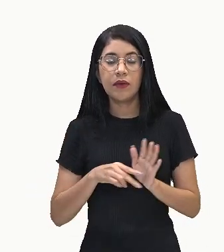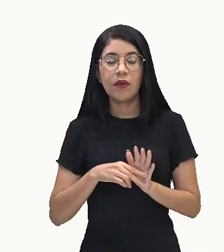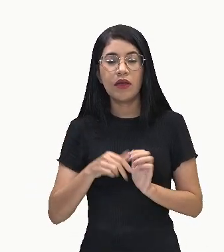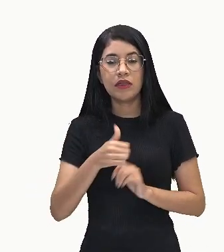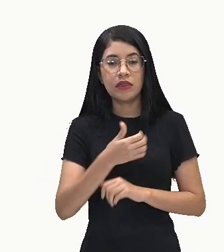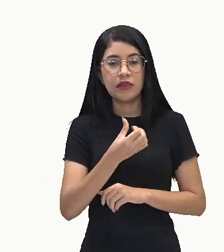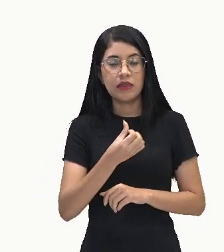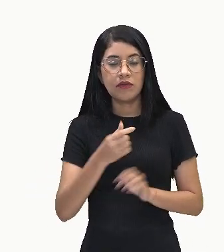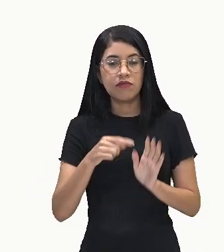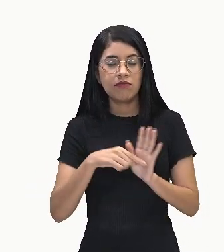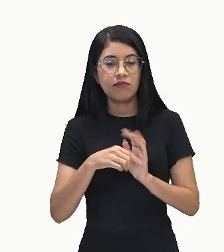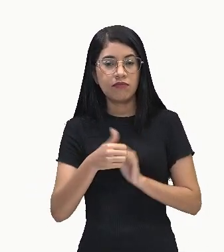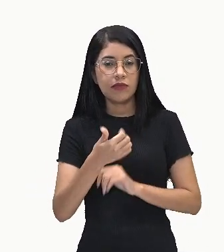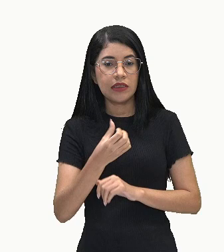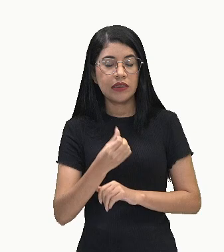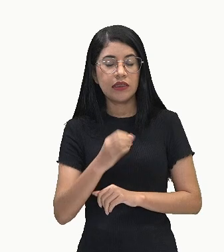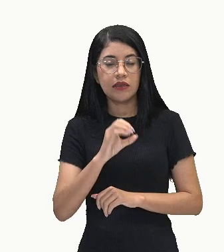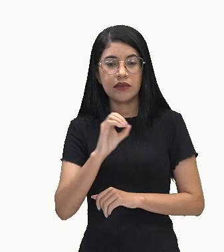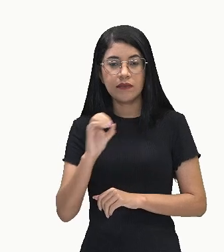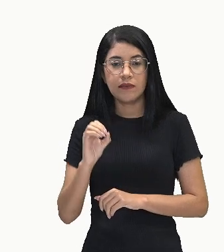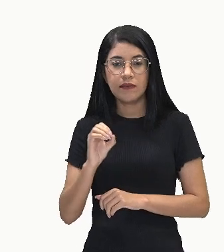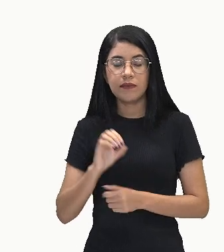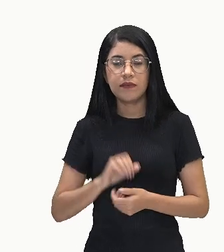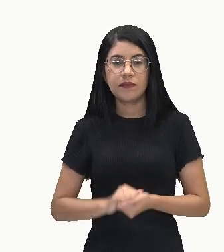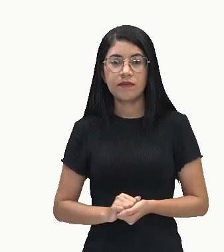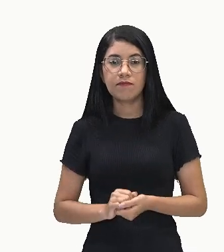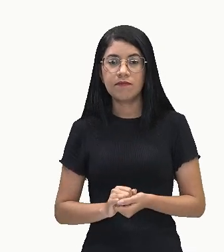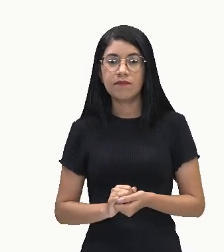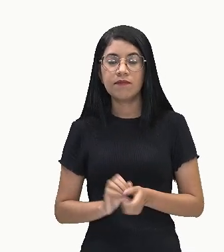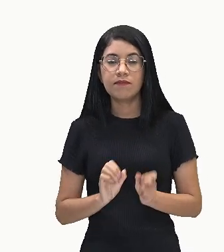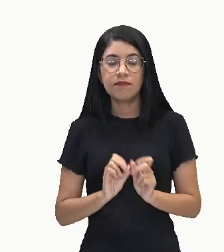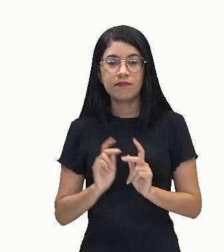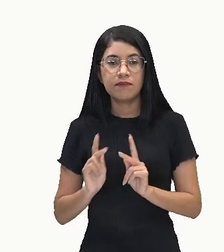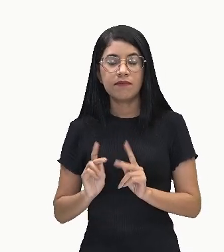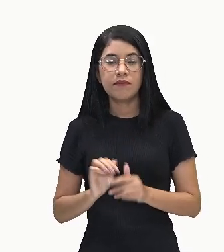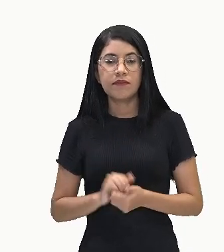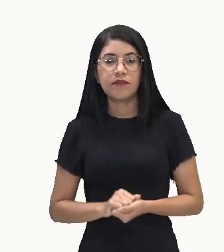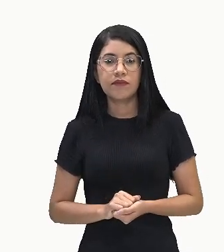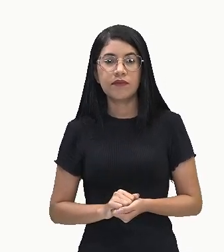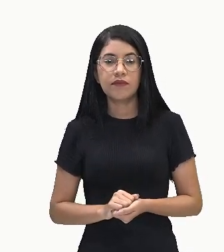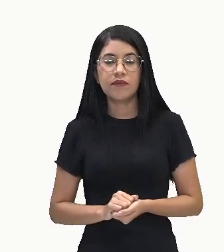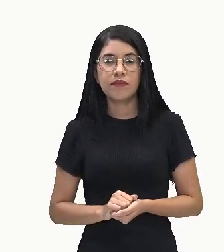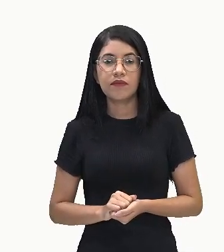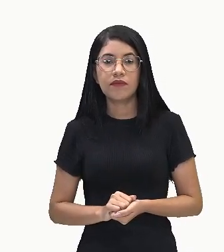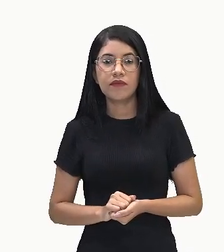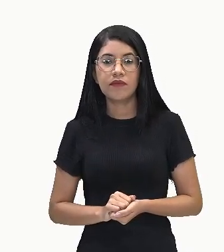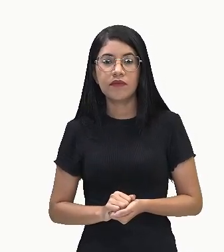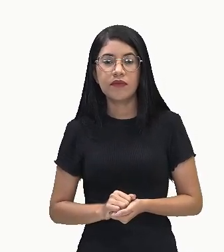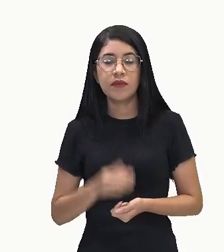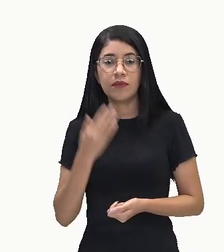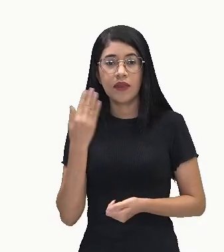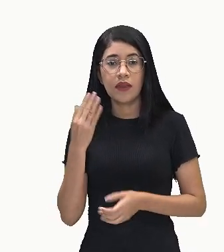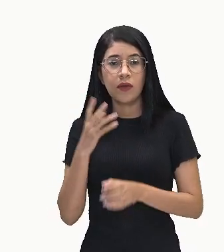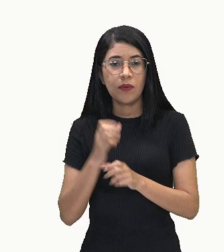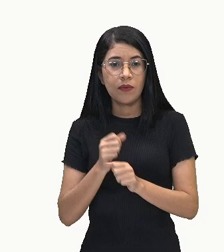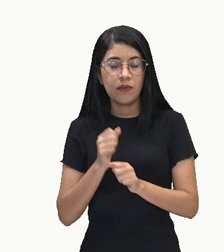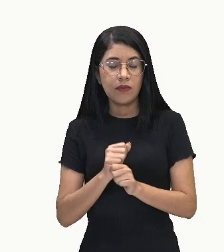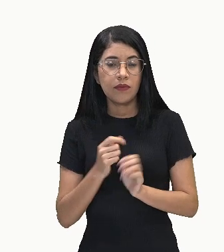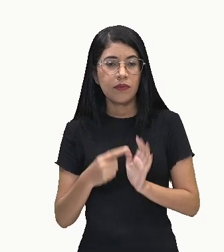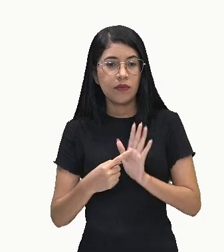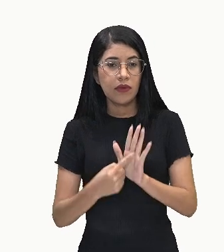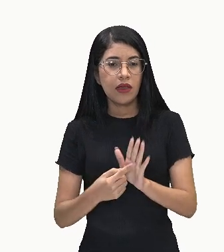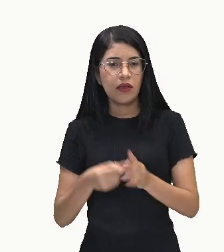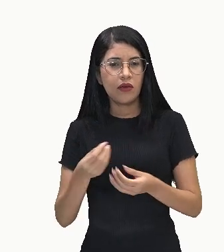menos 16, 0. Perfeito. Agora, né, temos o cálculo aqui mostrando, né, todo